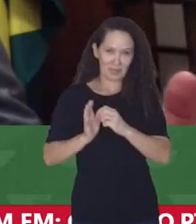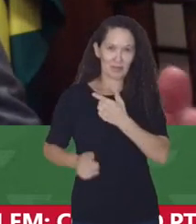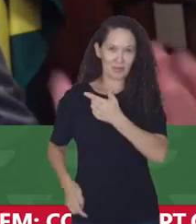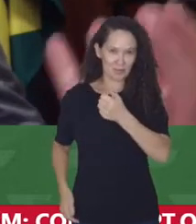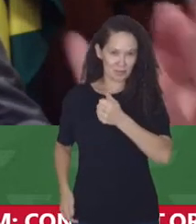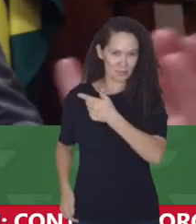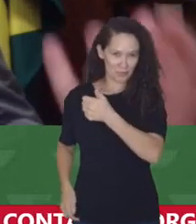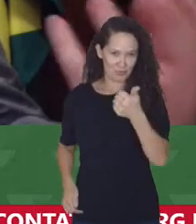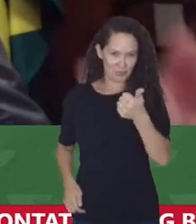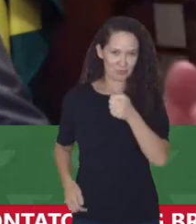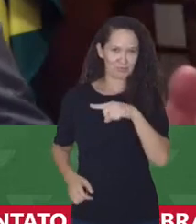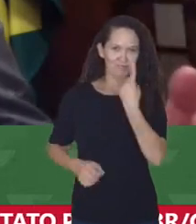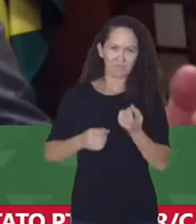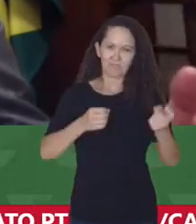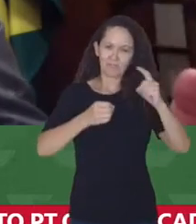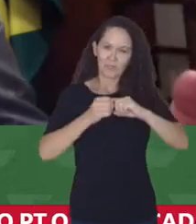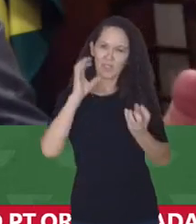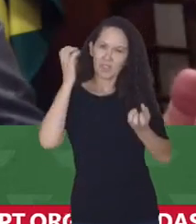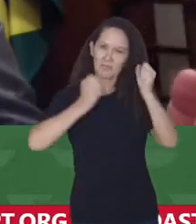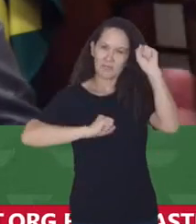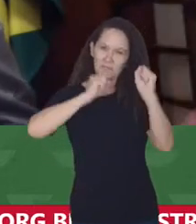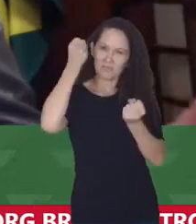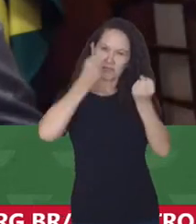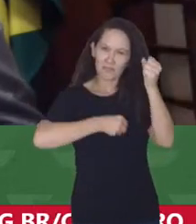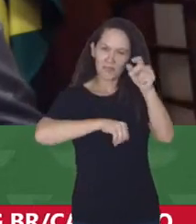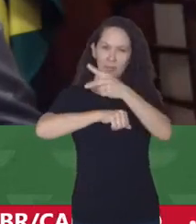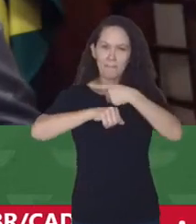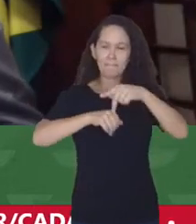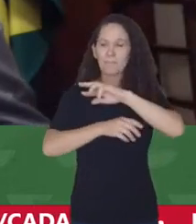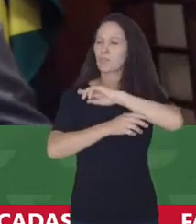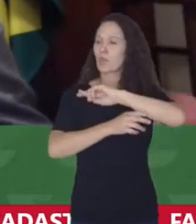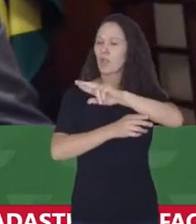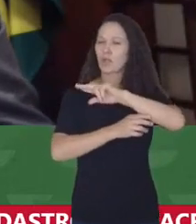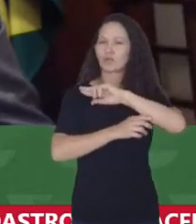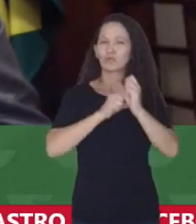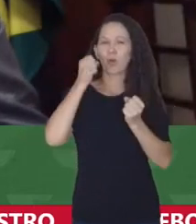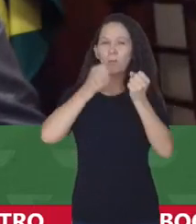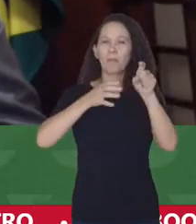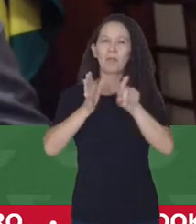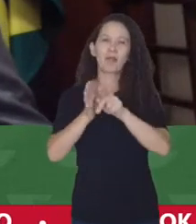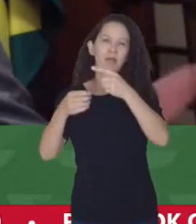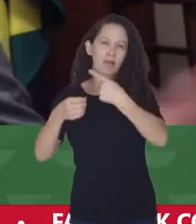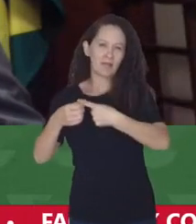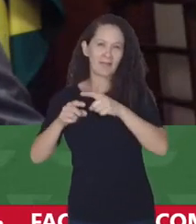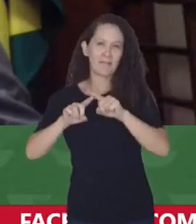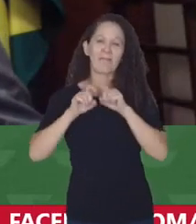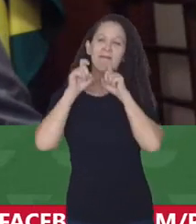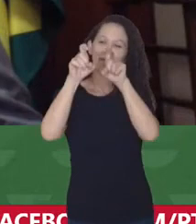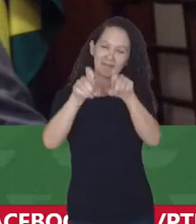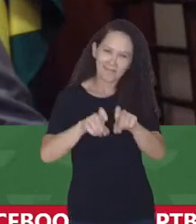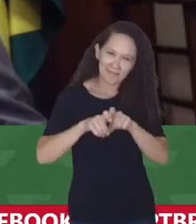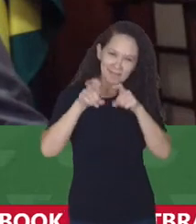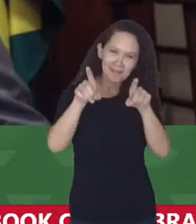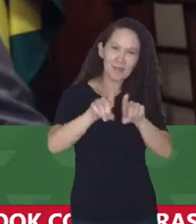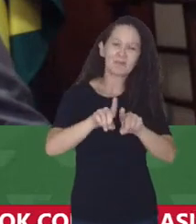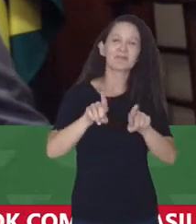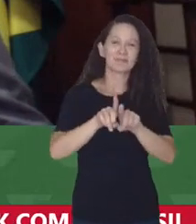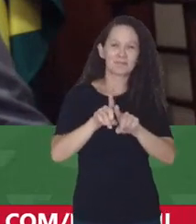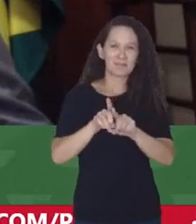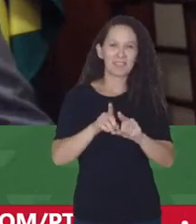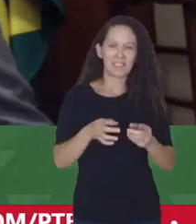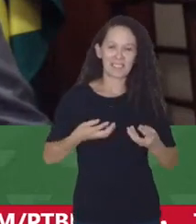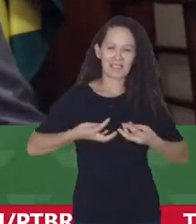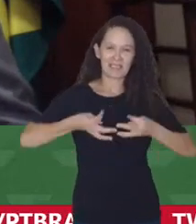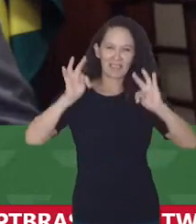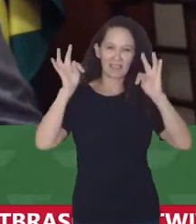Para a gente reindustrializar o país, não só na cidade, mas no campo.